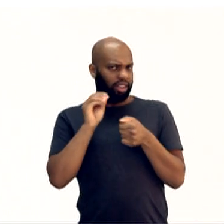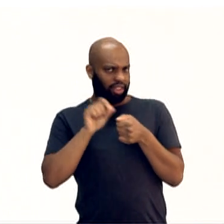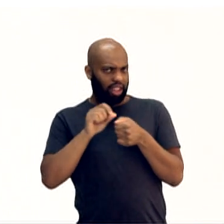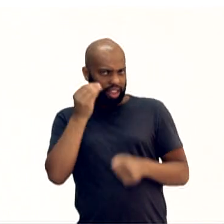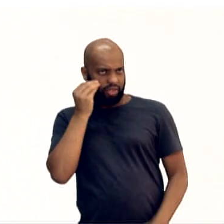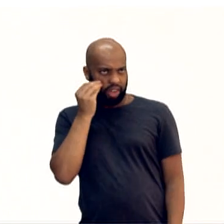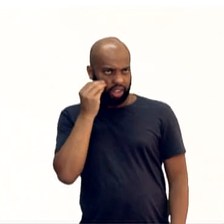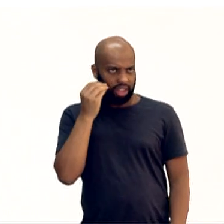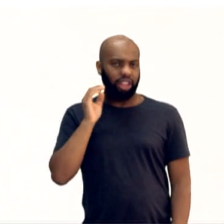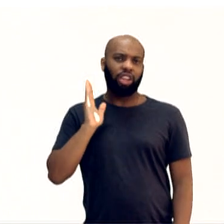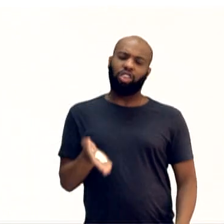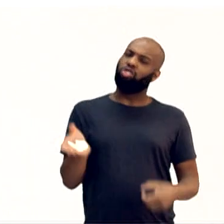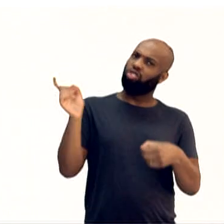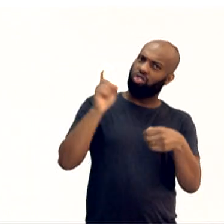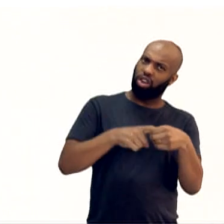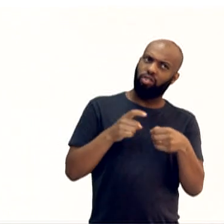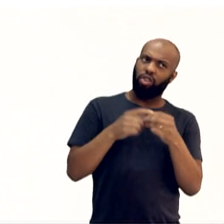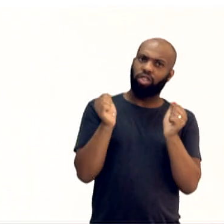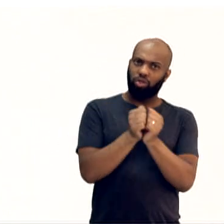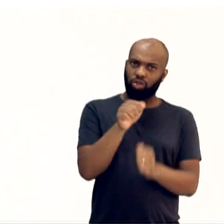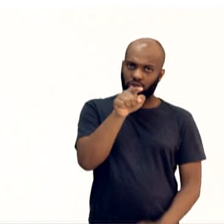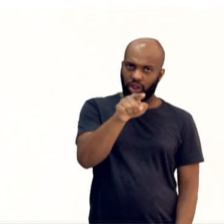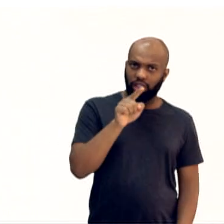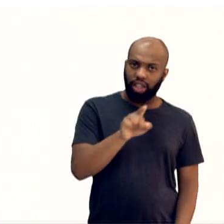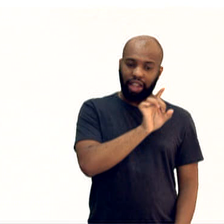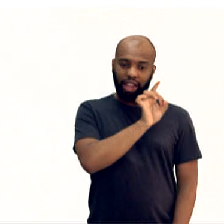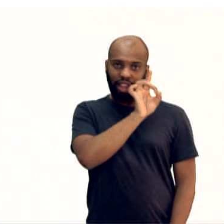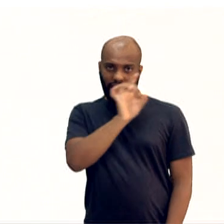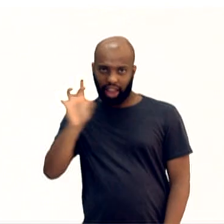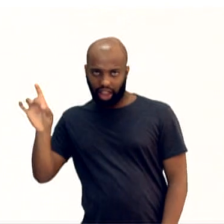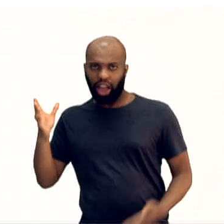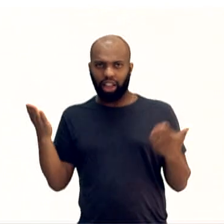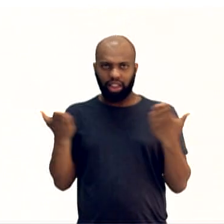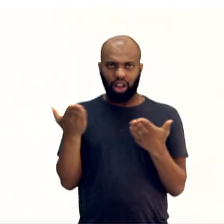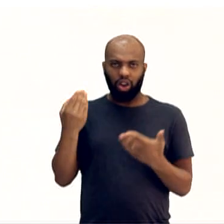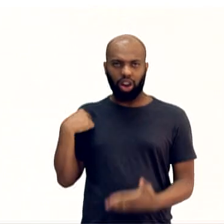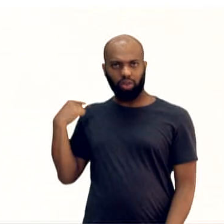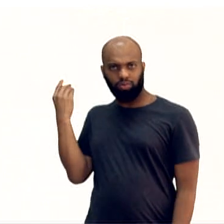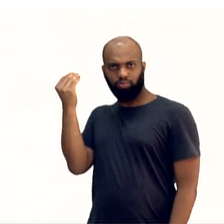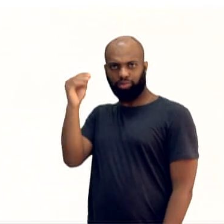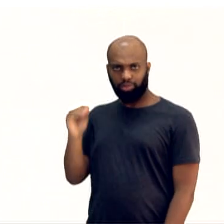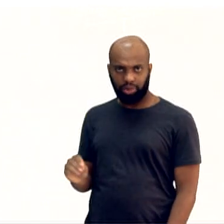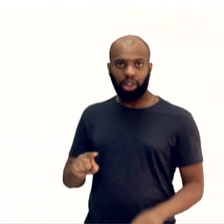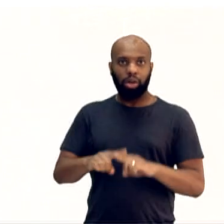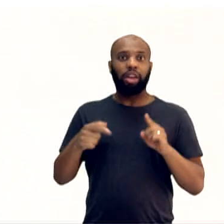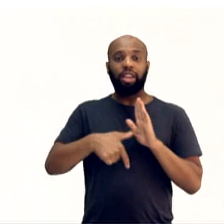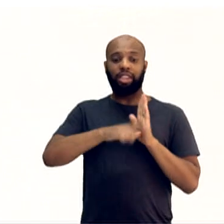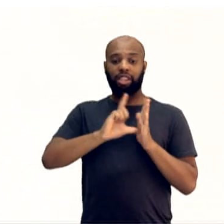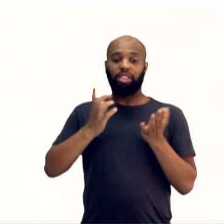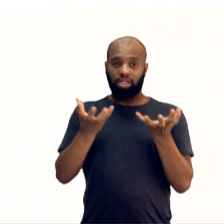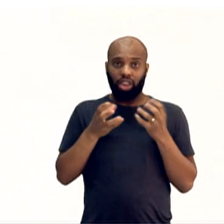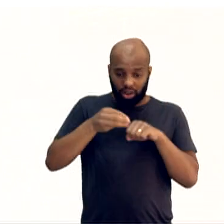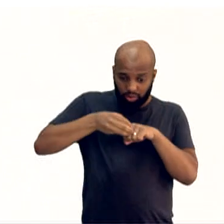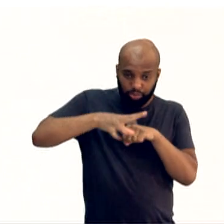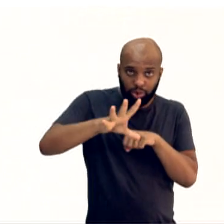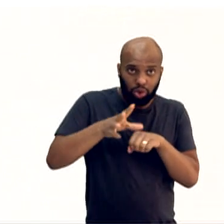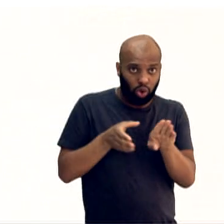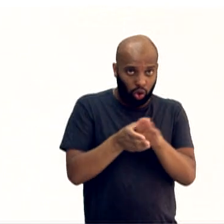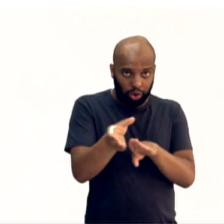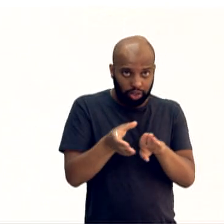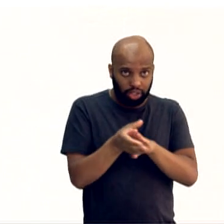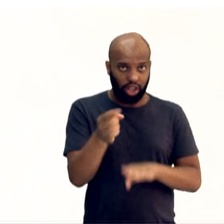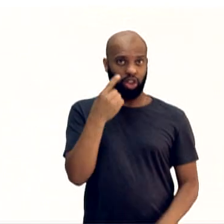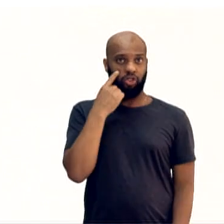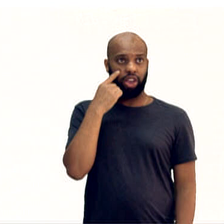e o professor já retoma com vocês cada um dos tópicos que eu coloquei aqui. Mas antes eu quero dar uma dica. Veja,